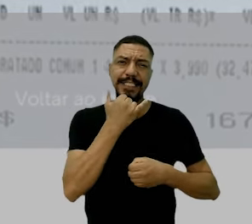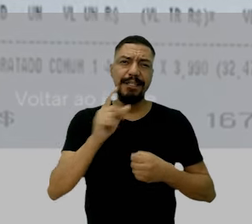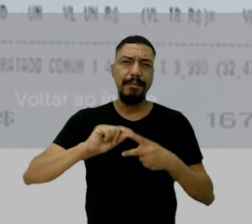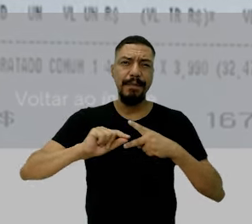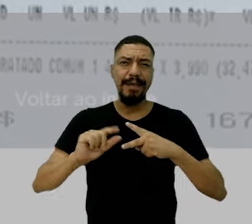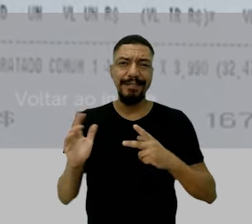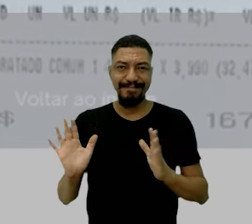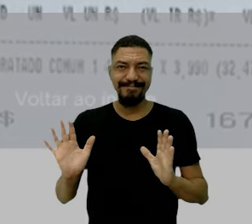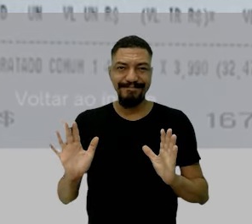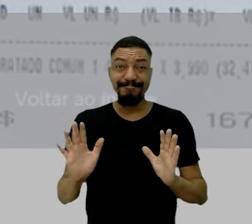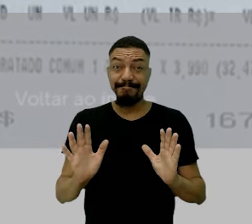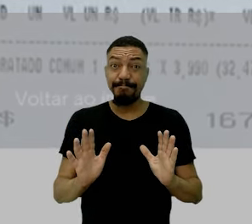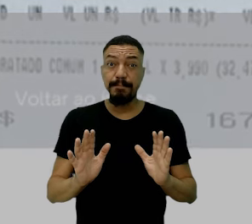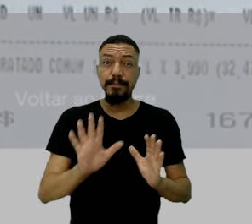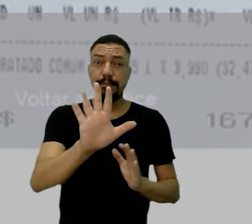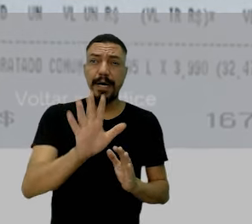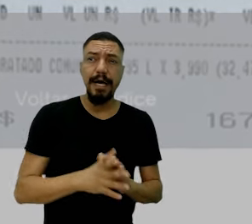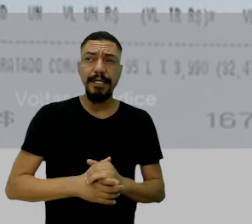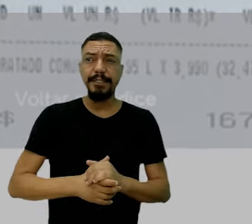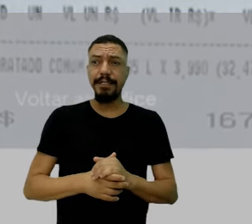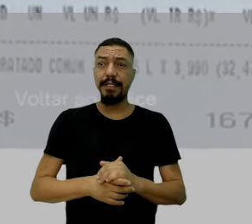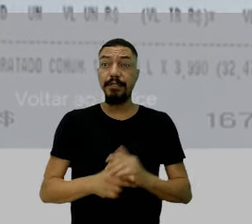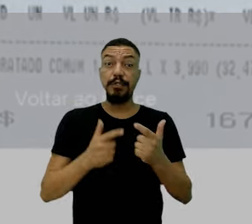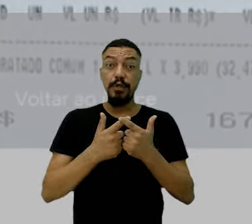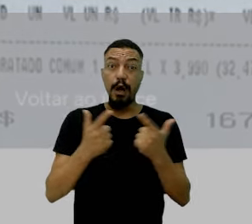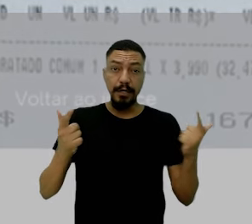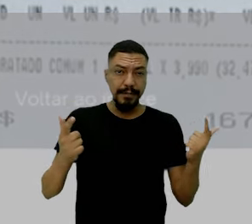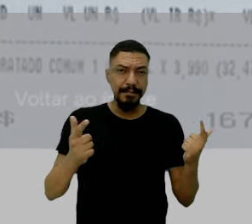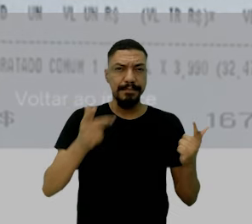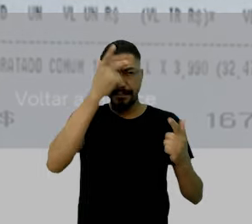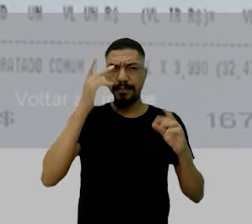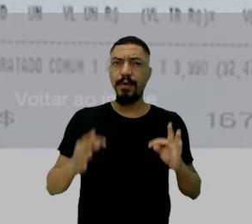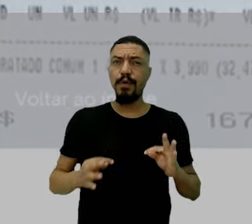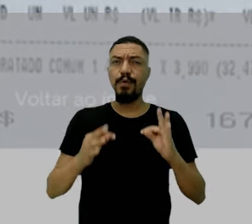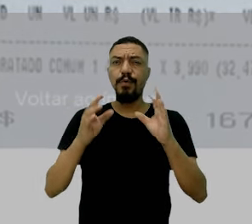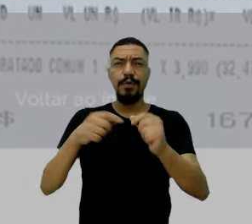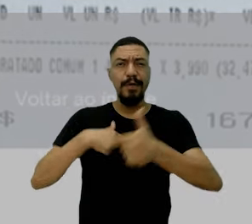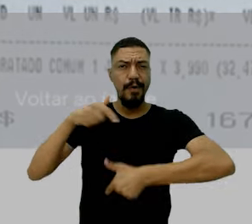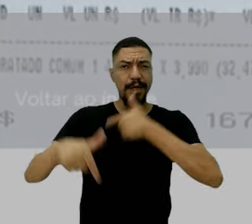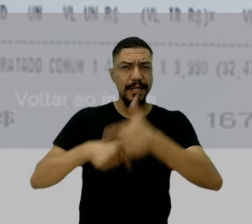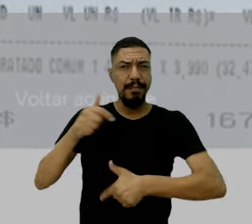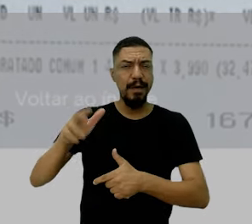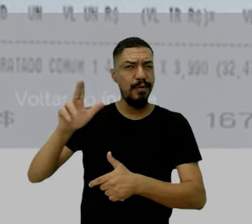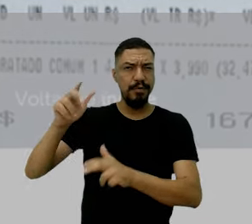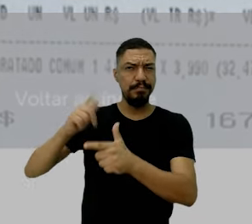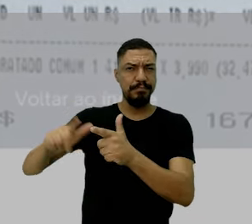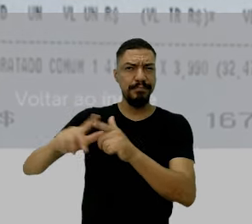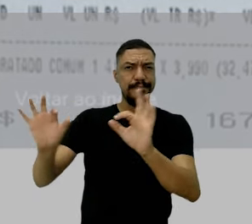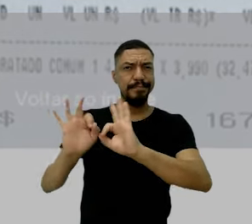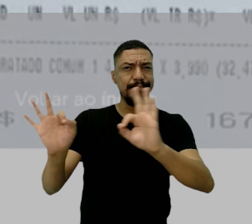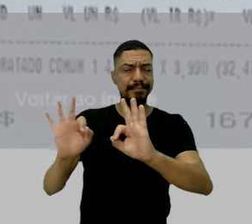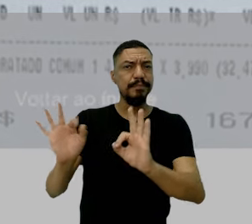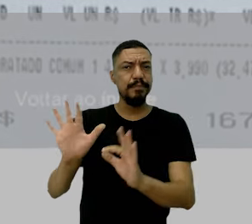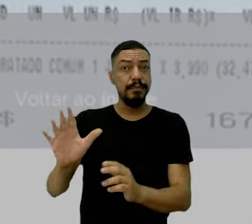por Pix esse valor. Então, mas assim, felizmente, né, todas as pessoas com as quais eu trabalhei, nunca